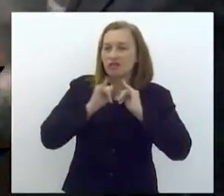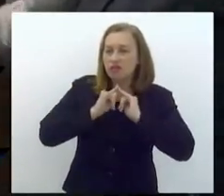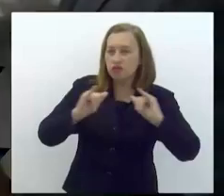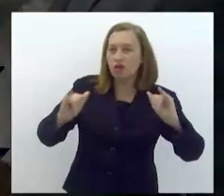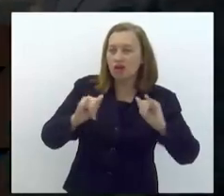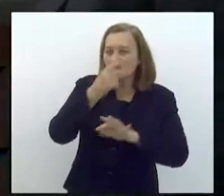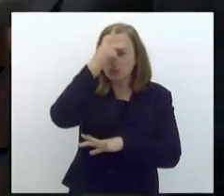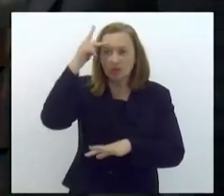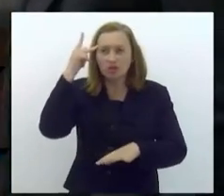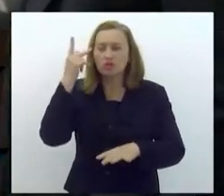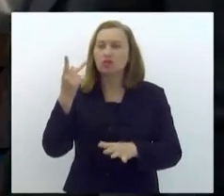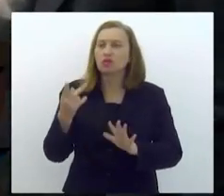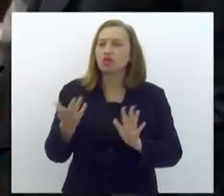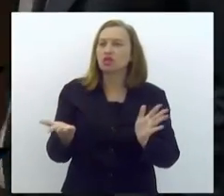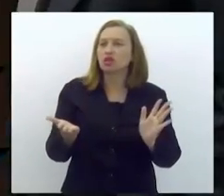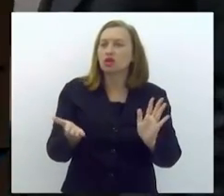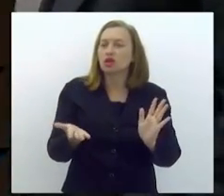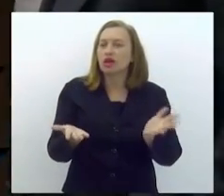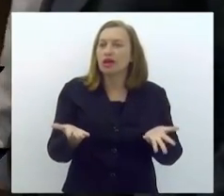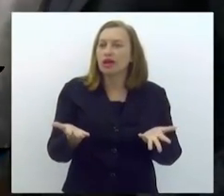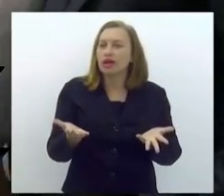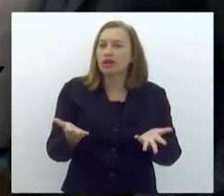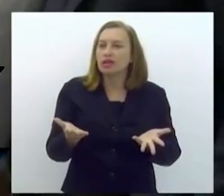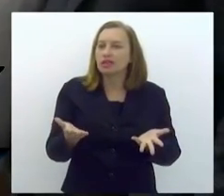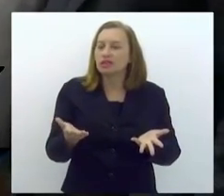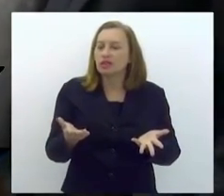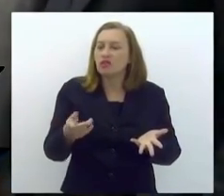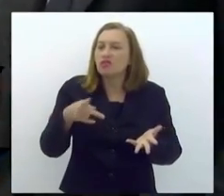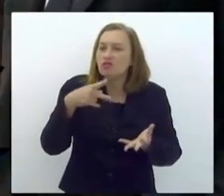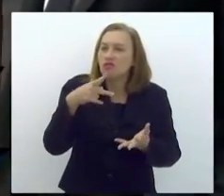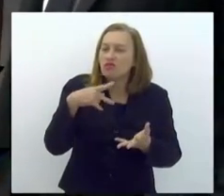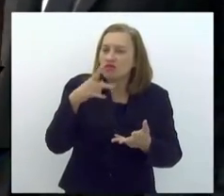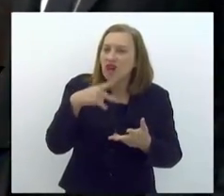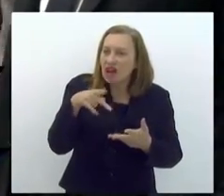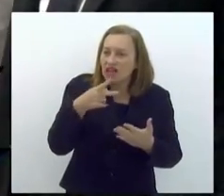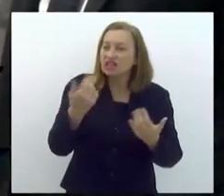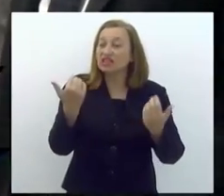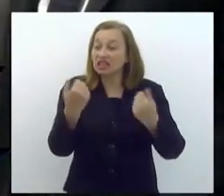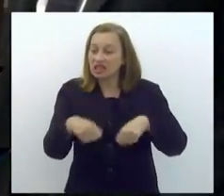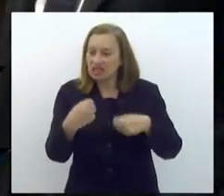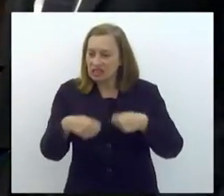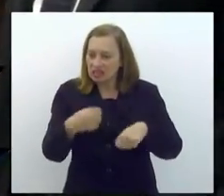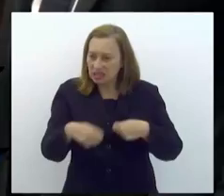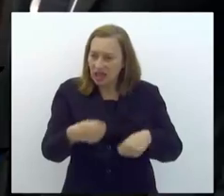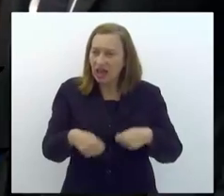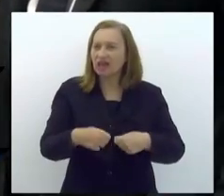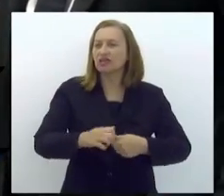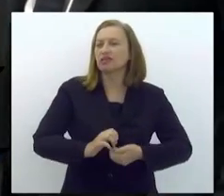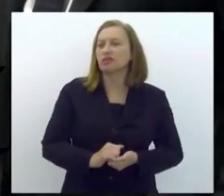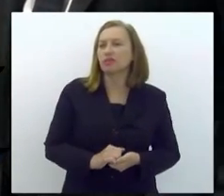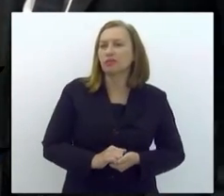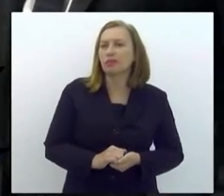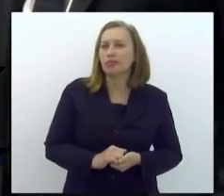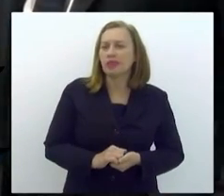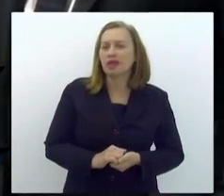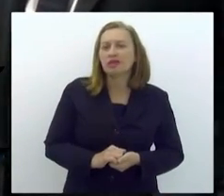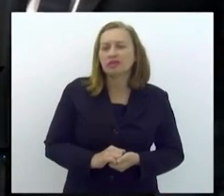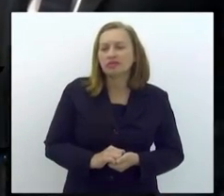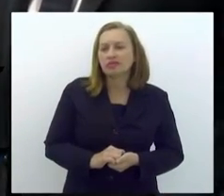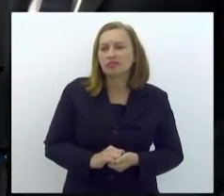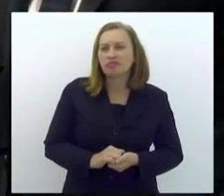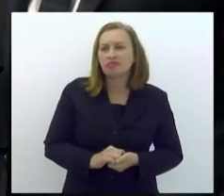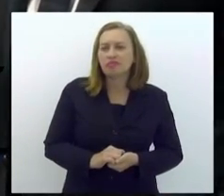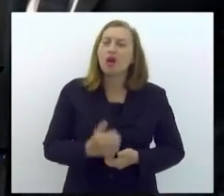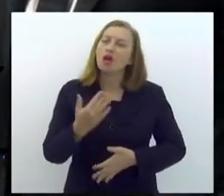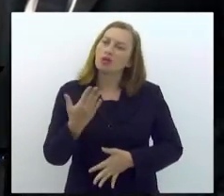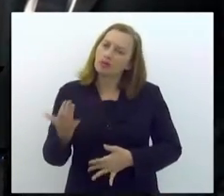contrapondo é as mazelas e a que me permito dizer deputada Marina com todo respeito ao seu mandato mas me